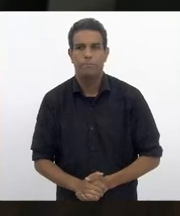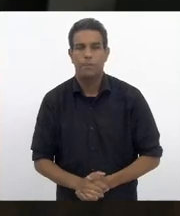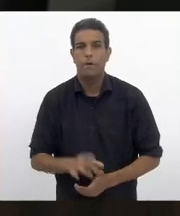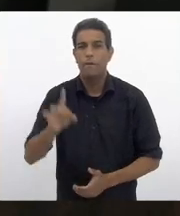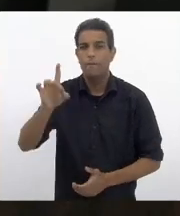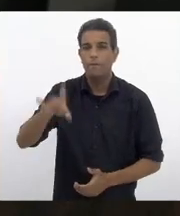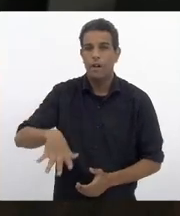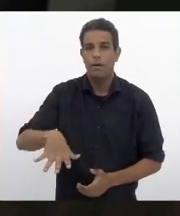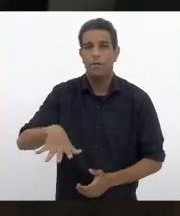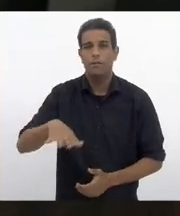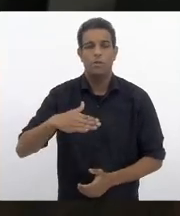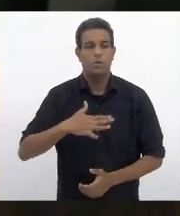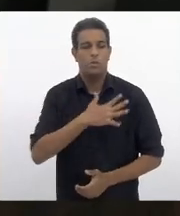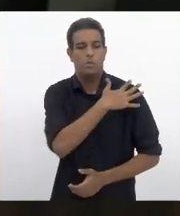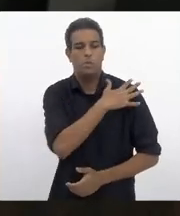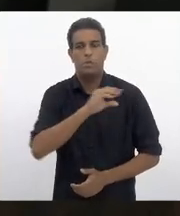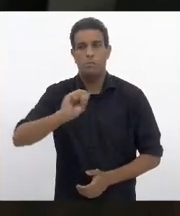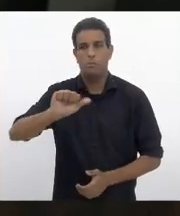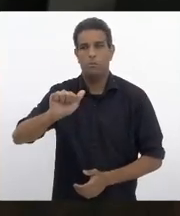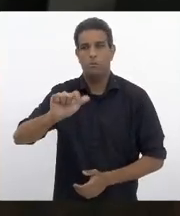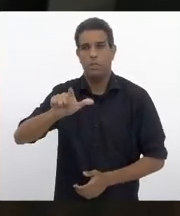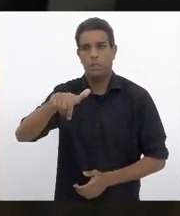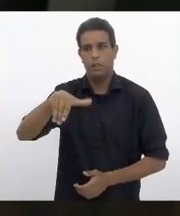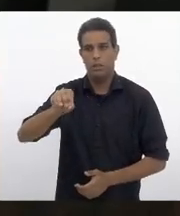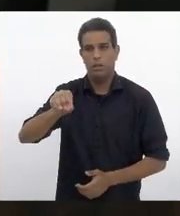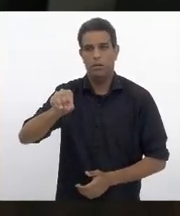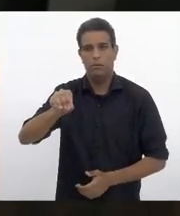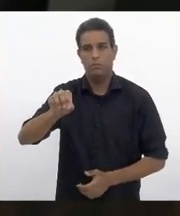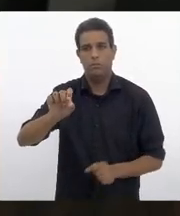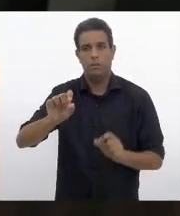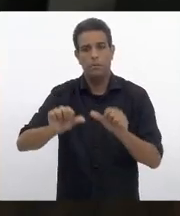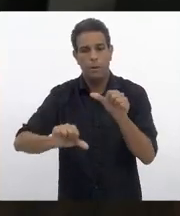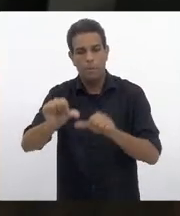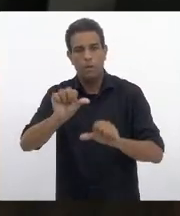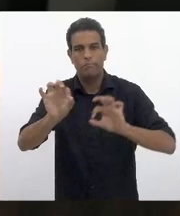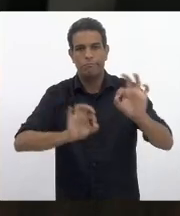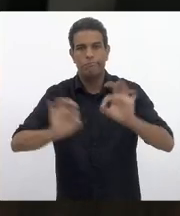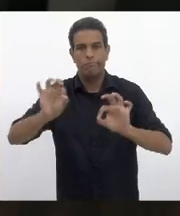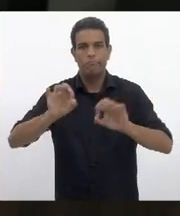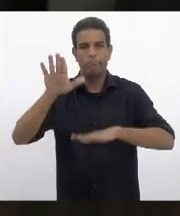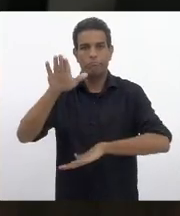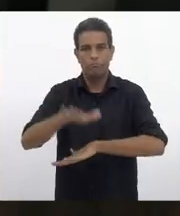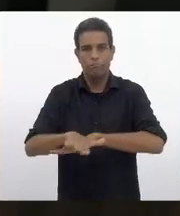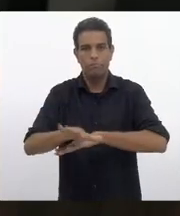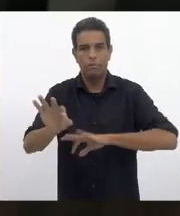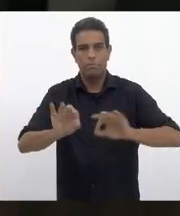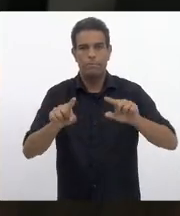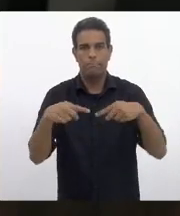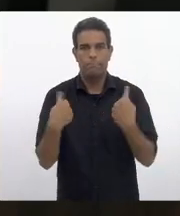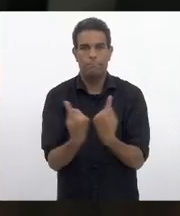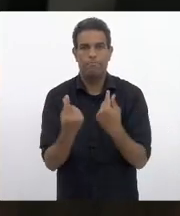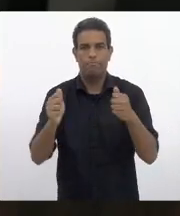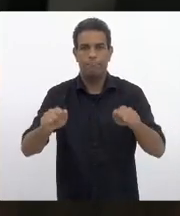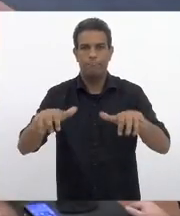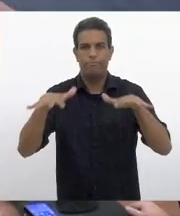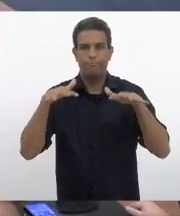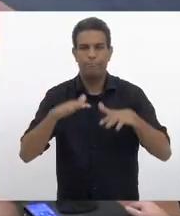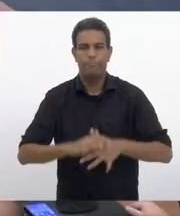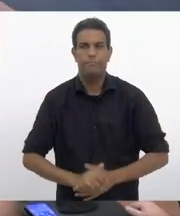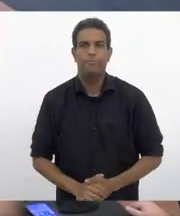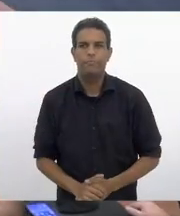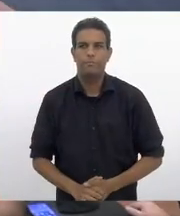fala do coronel Salema, e eu preciso encerrar para entregar aqui para a parte técnica, para a preparação do plenário. Salema,